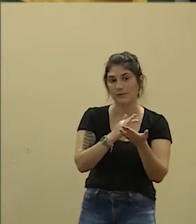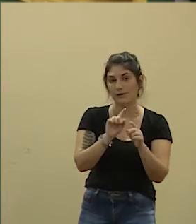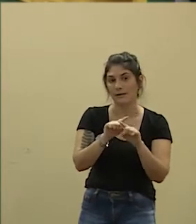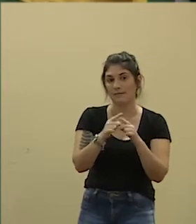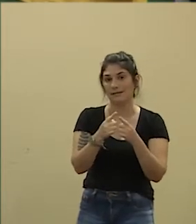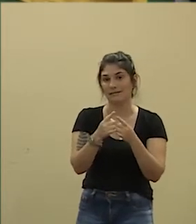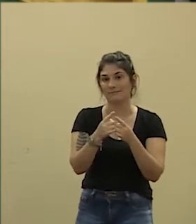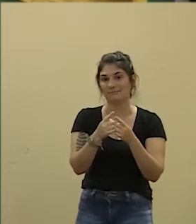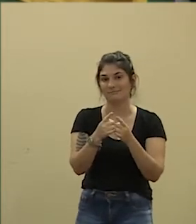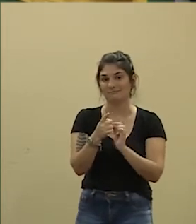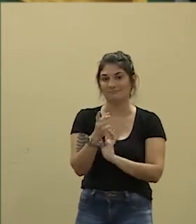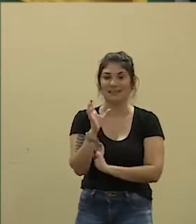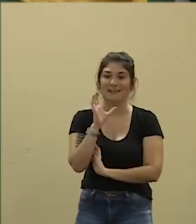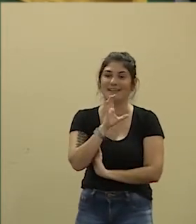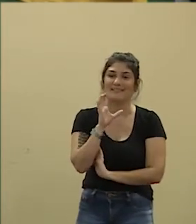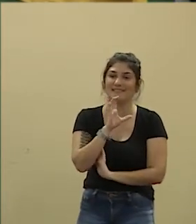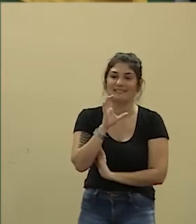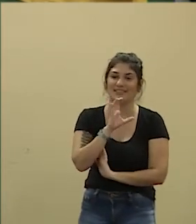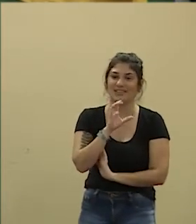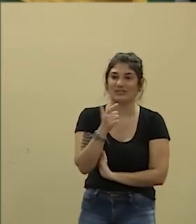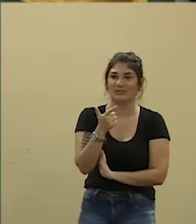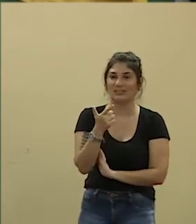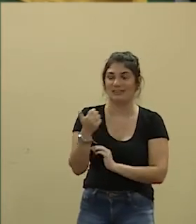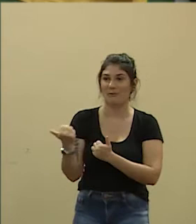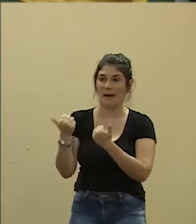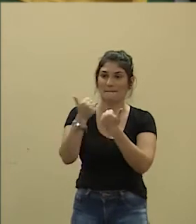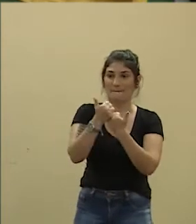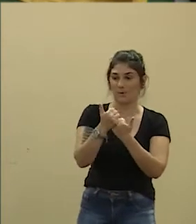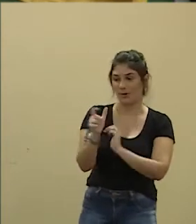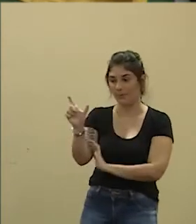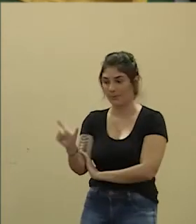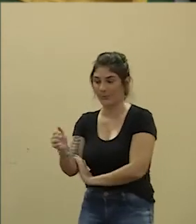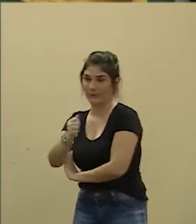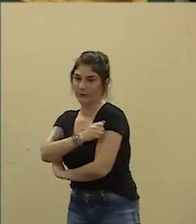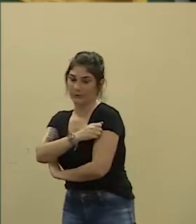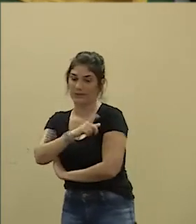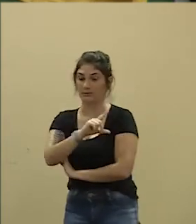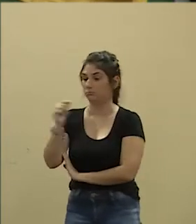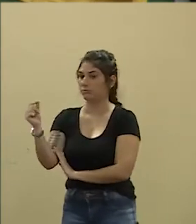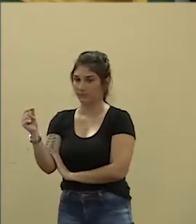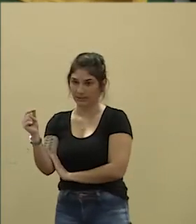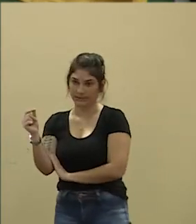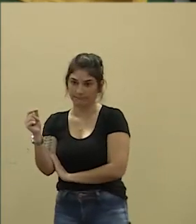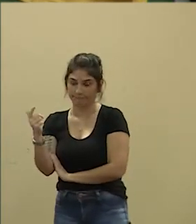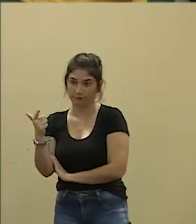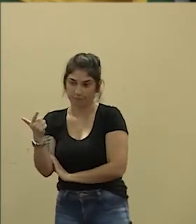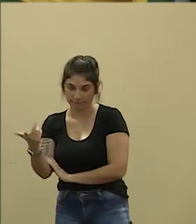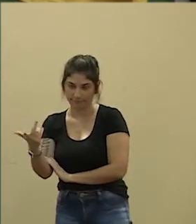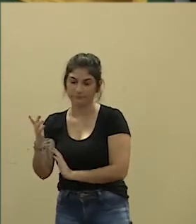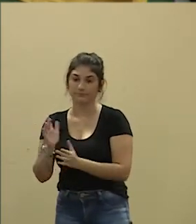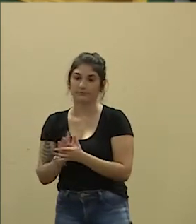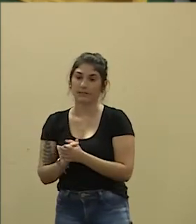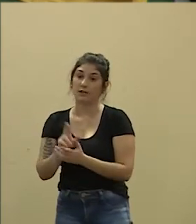quente e que não necessariamente acolhe o estudante dá forma a evitar uma invasão no futuro por exemplo então é